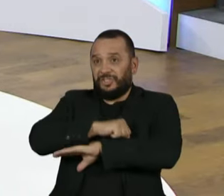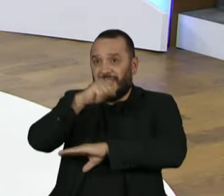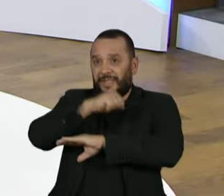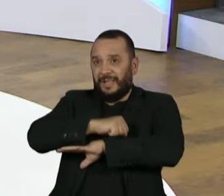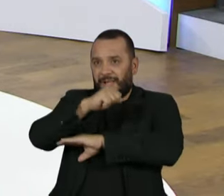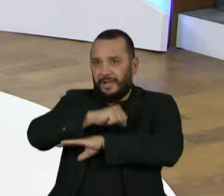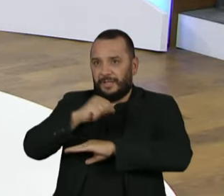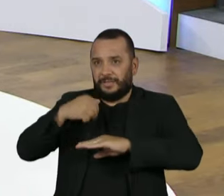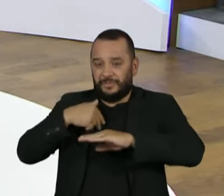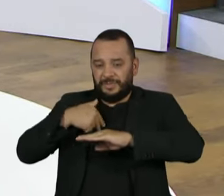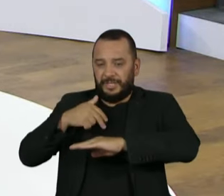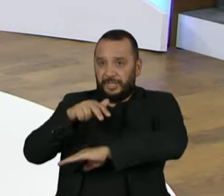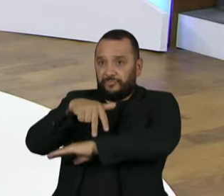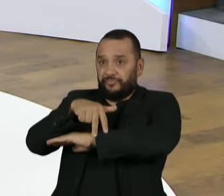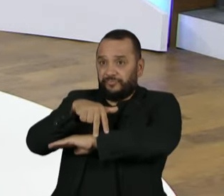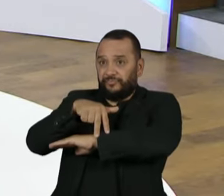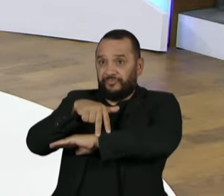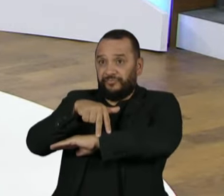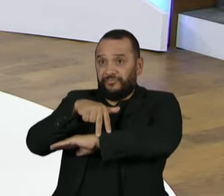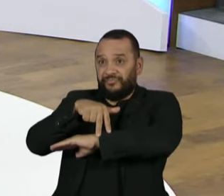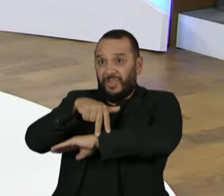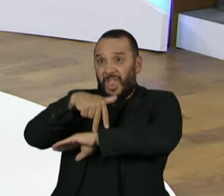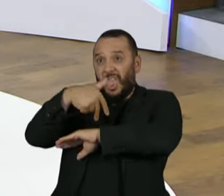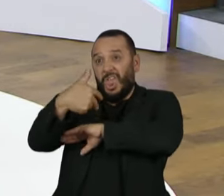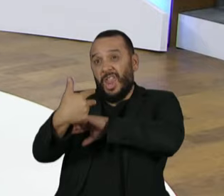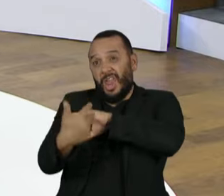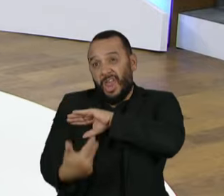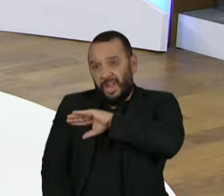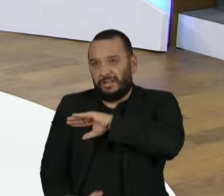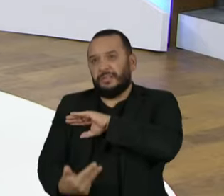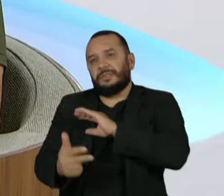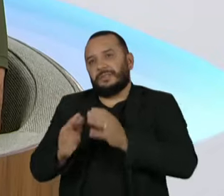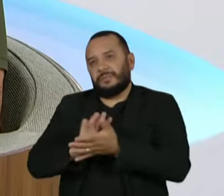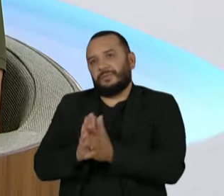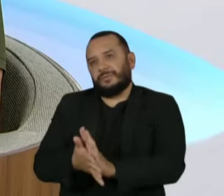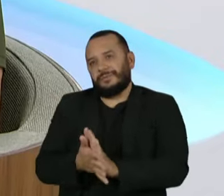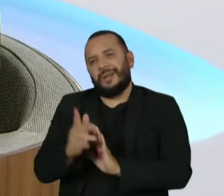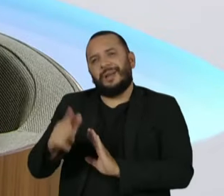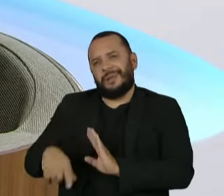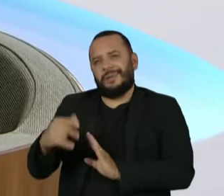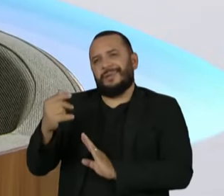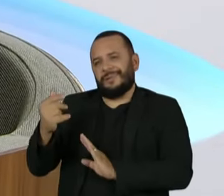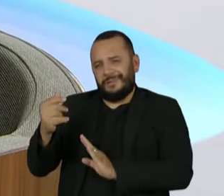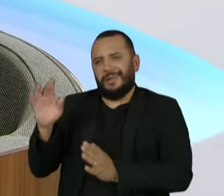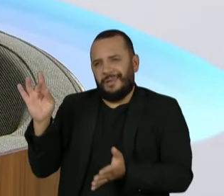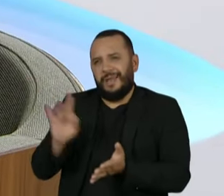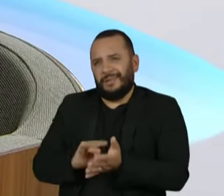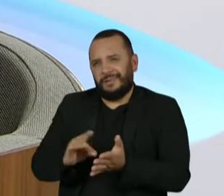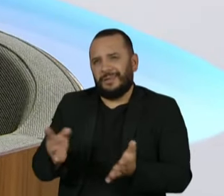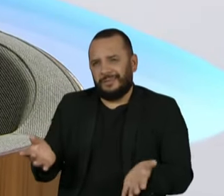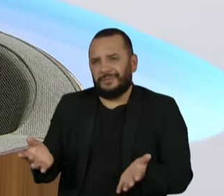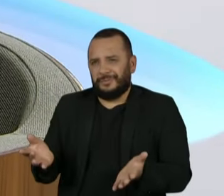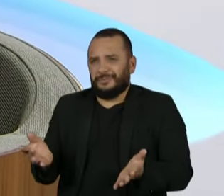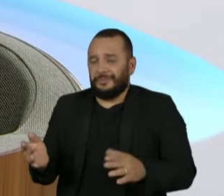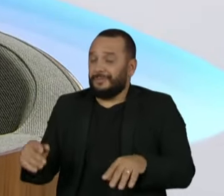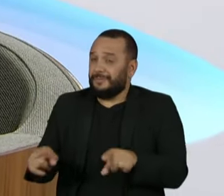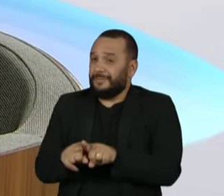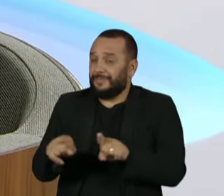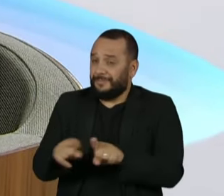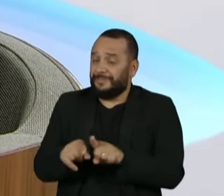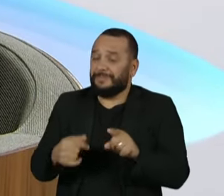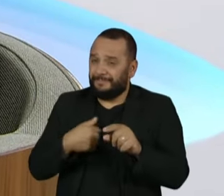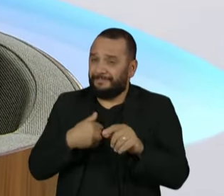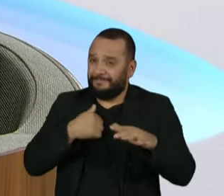e pouco que vai levar você para baixo com consequências desastrosas isso é parte da realidade redes sociais são uma